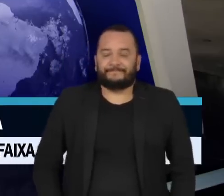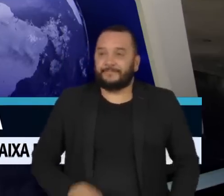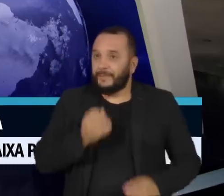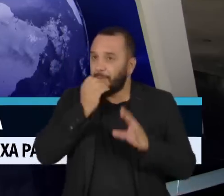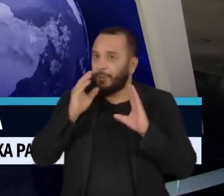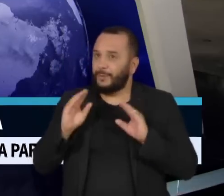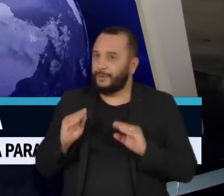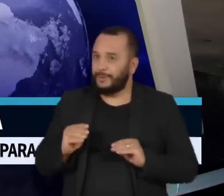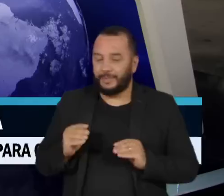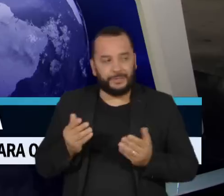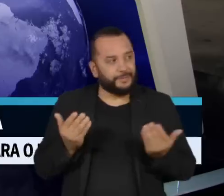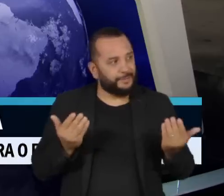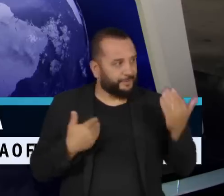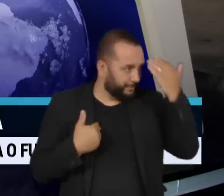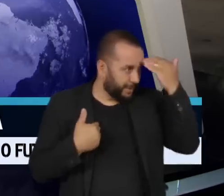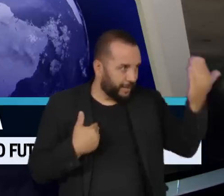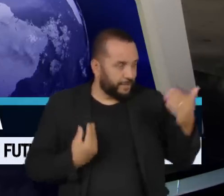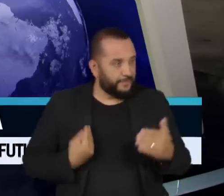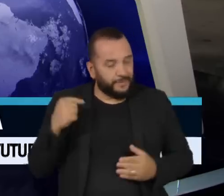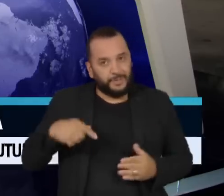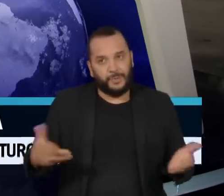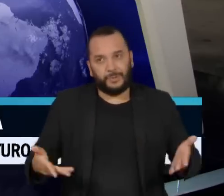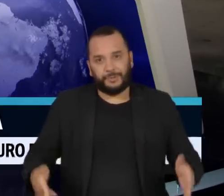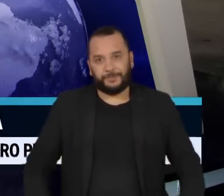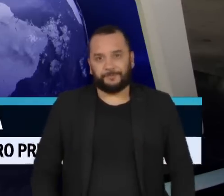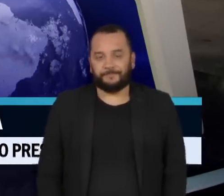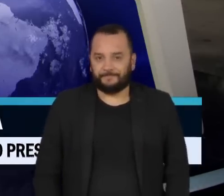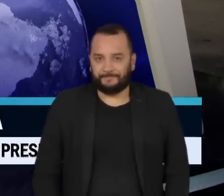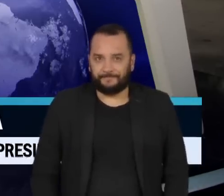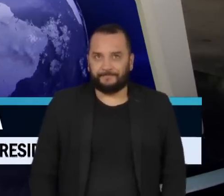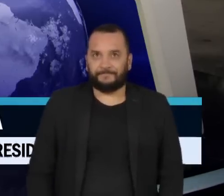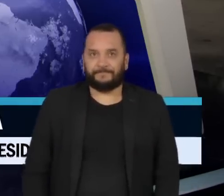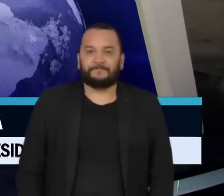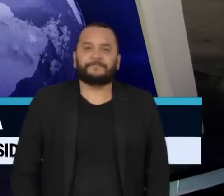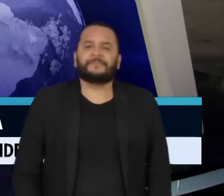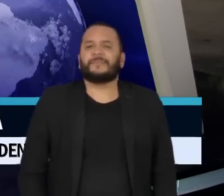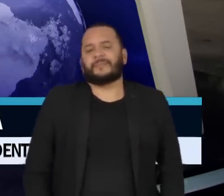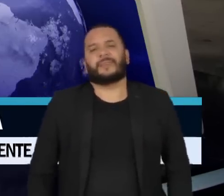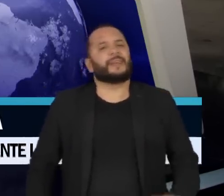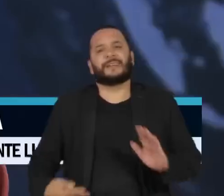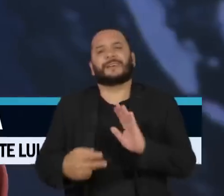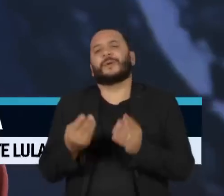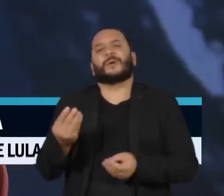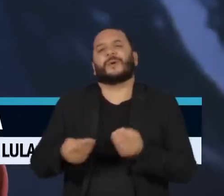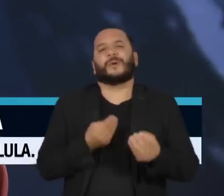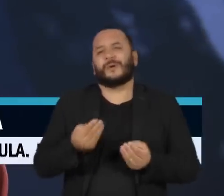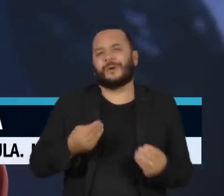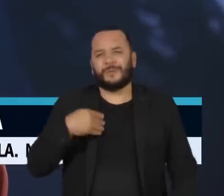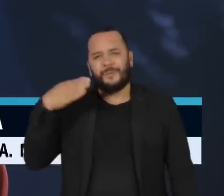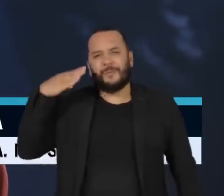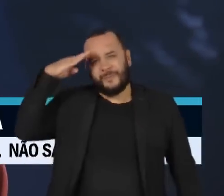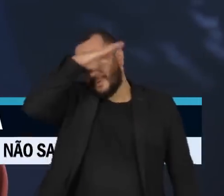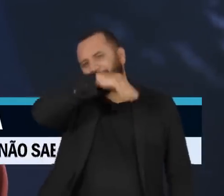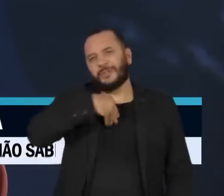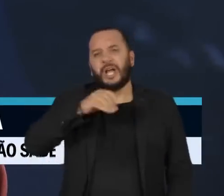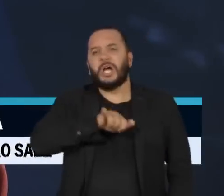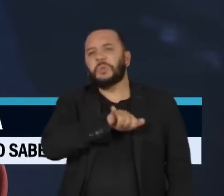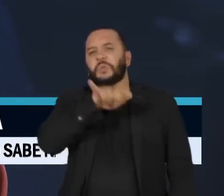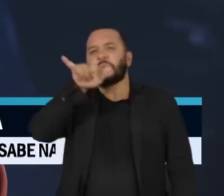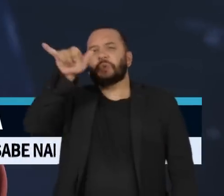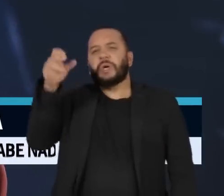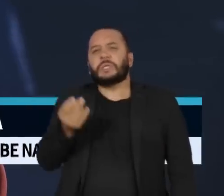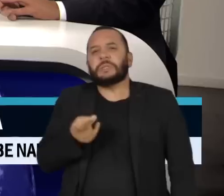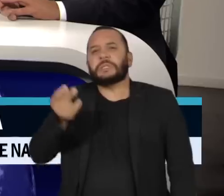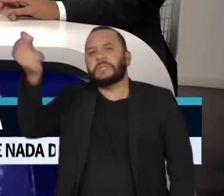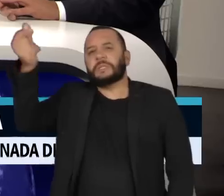Boa noite, obrigada por estarem aqui hoje com a gente. Boa noite. Qual o significado dessa atitude de viajar e não estar presente